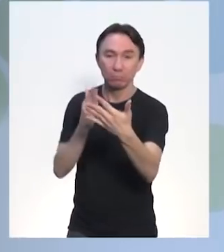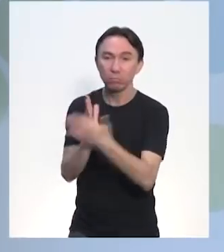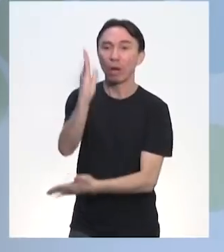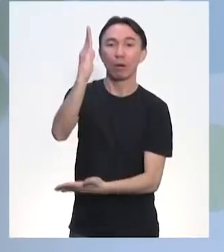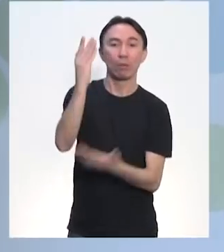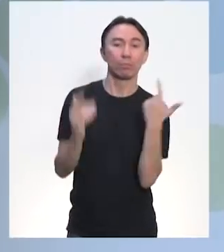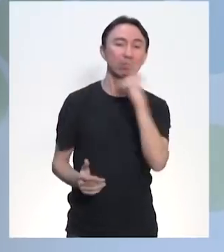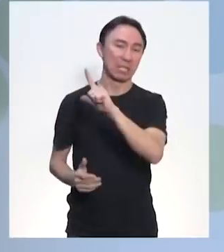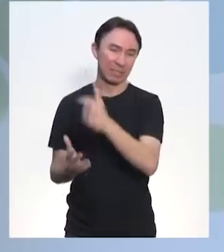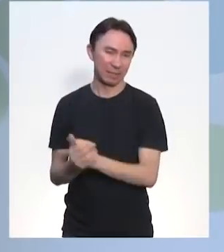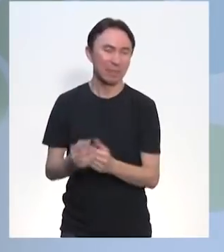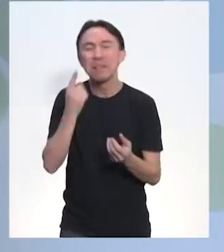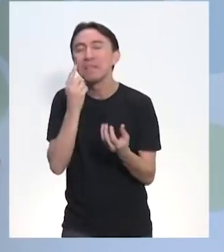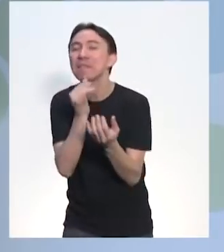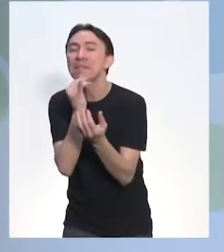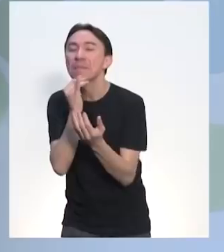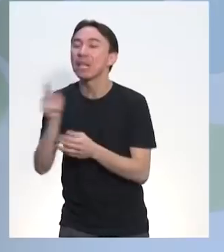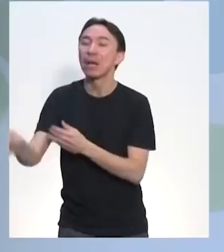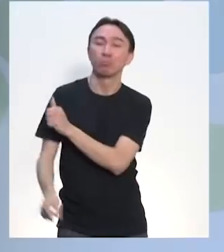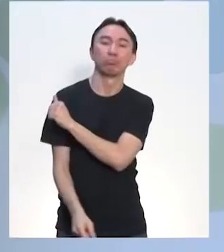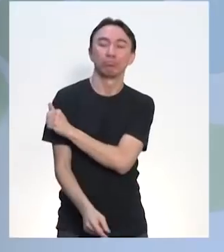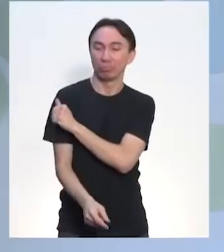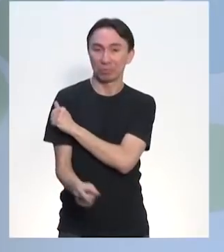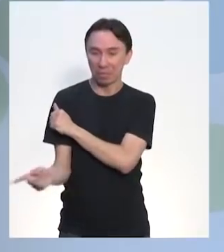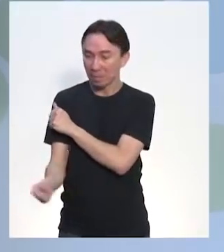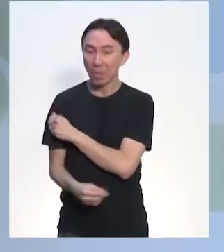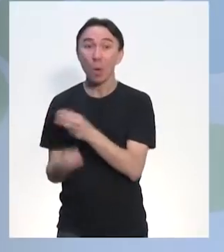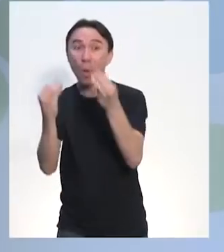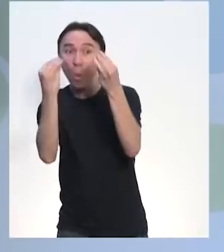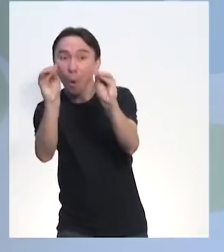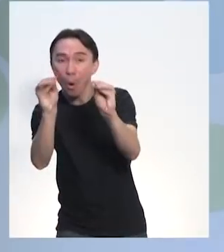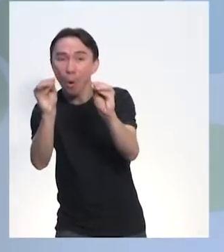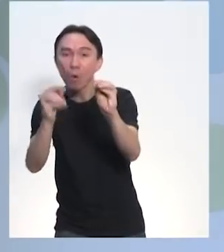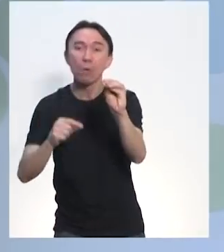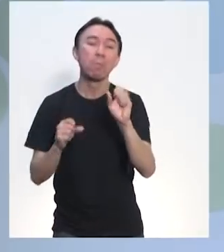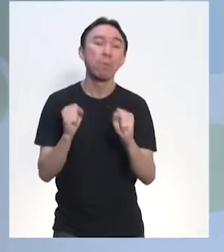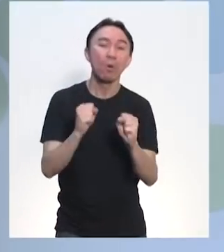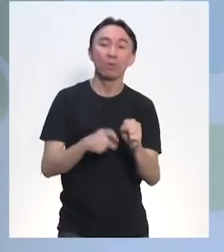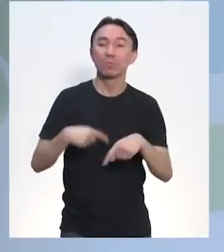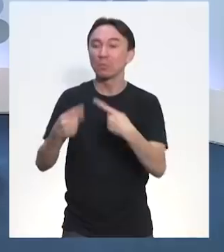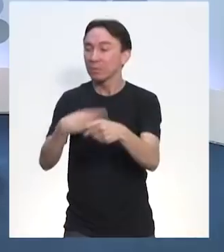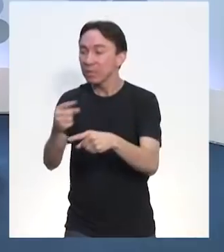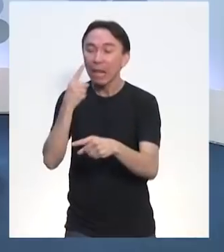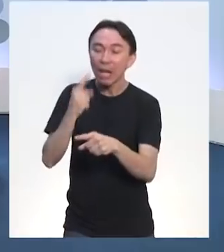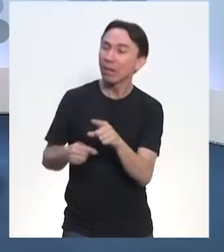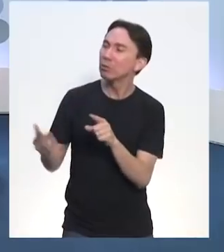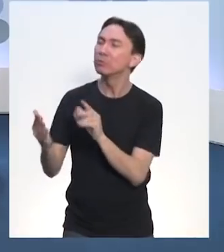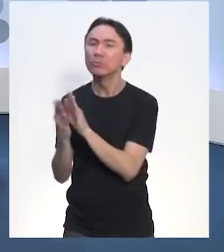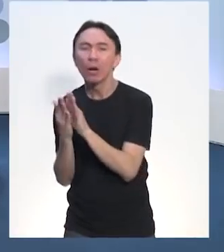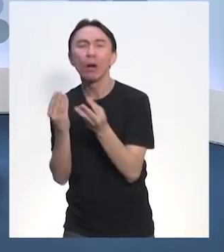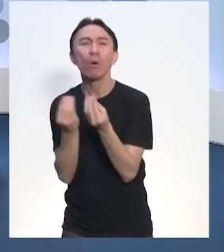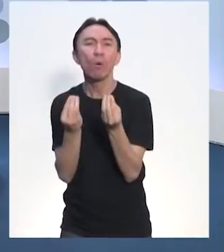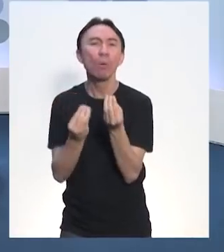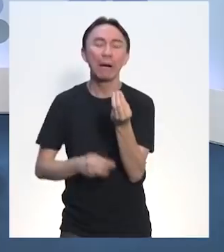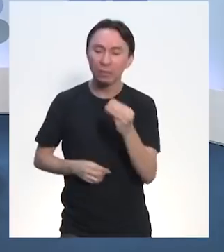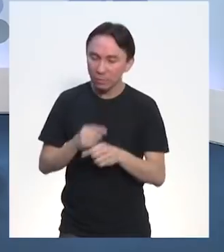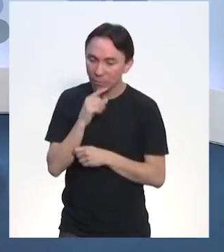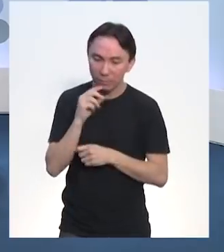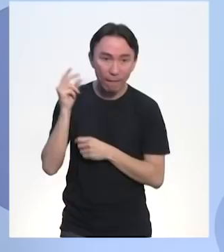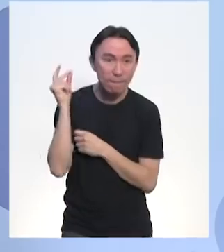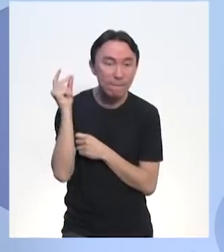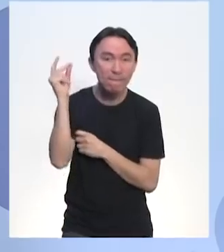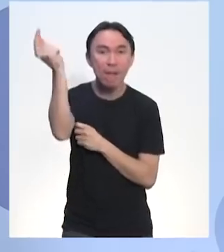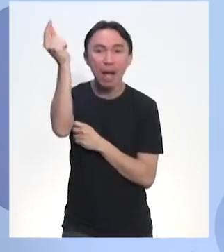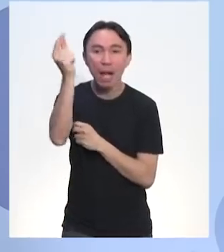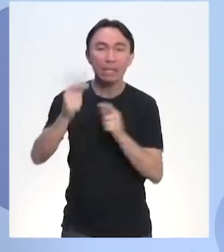vocês publicou alguma coisa, pode dar uma ideia. Você ir lá fazer alguma coisa diferente, né? Tem umas ideias. Isso é